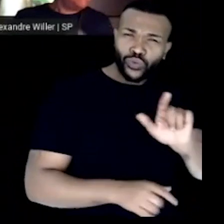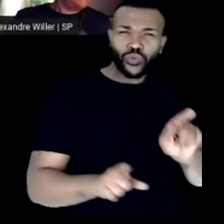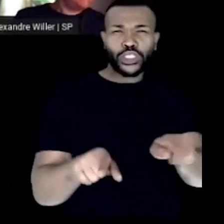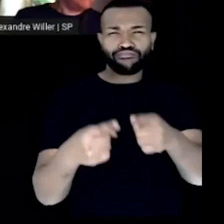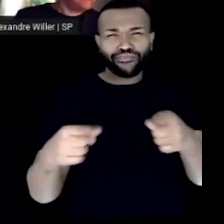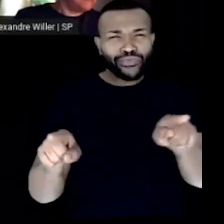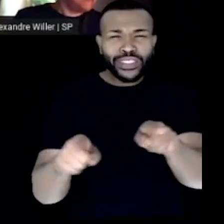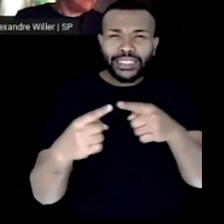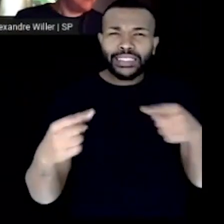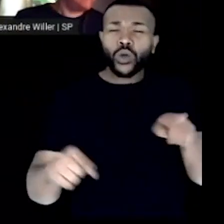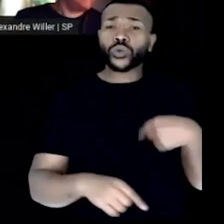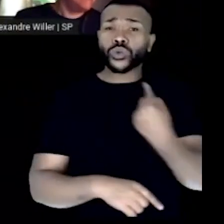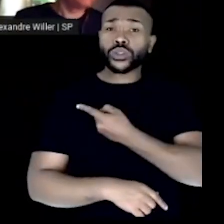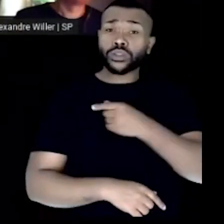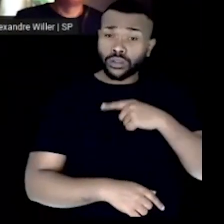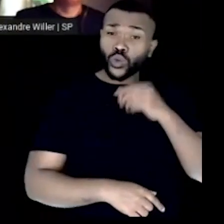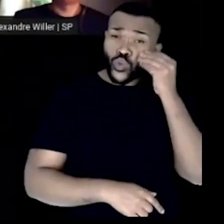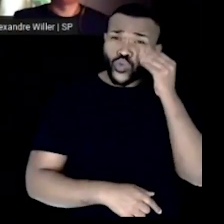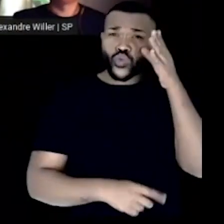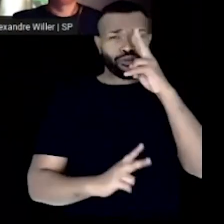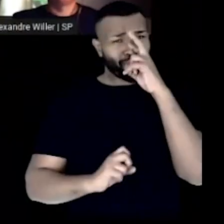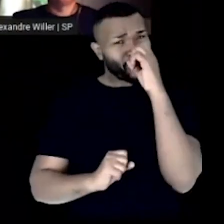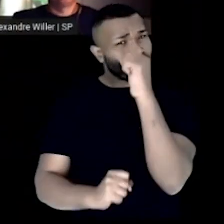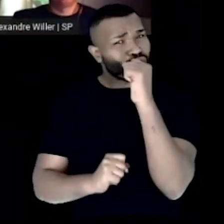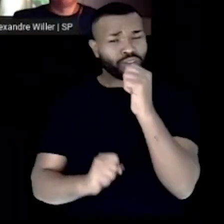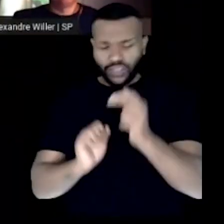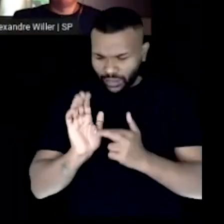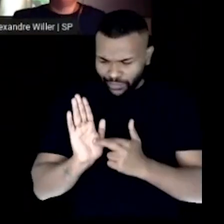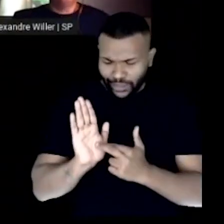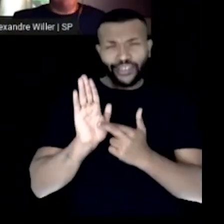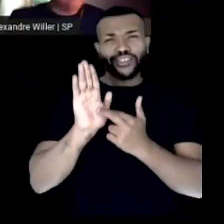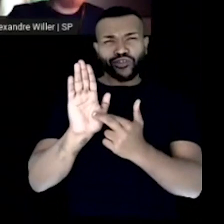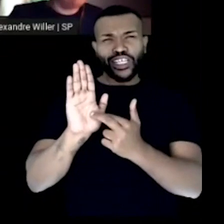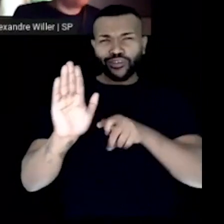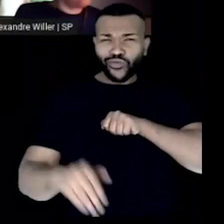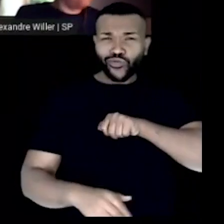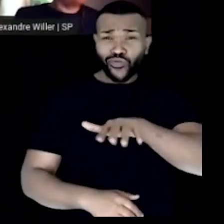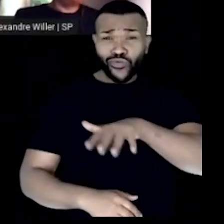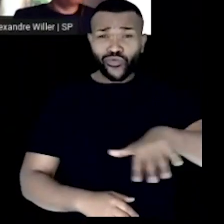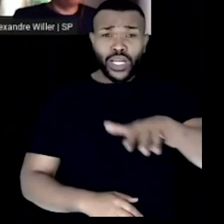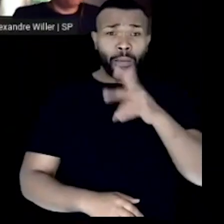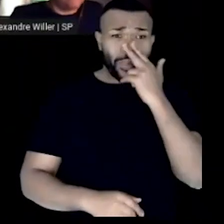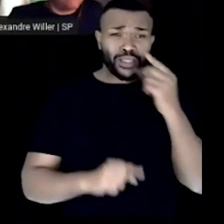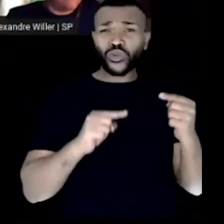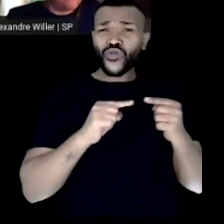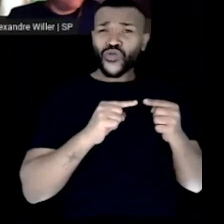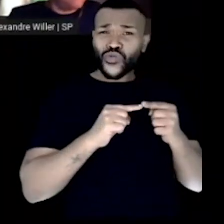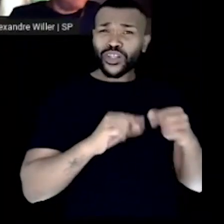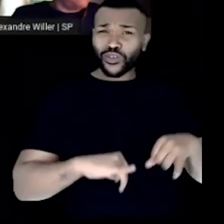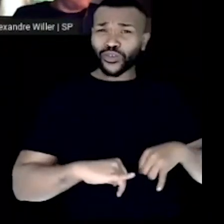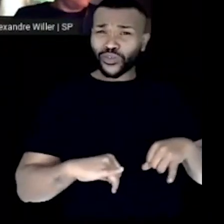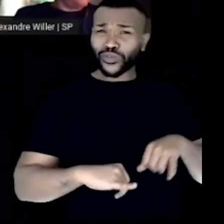audiovisual, musical, assim, a gente tem uma cultura forte, né, da representatividade queer tá associada